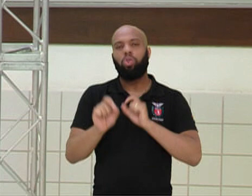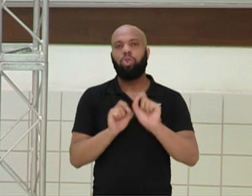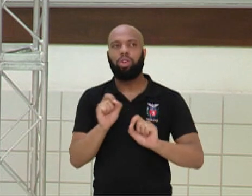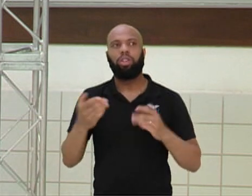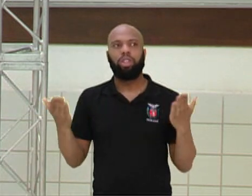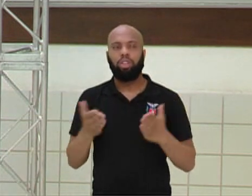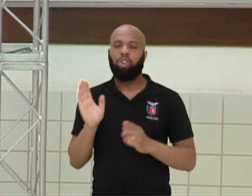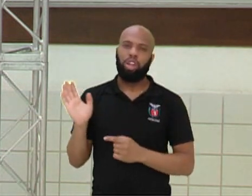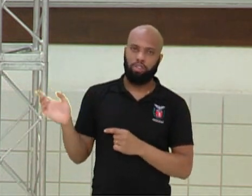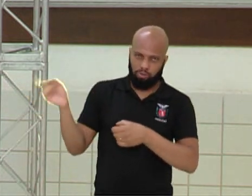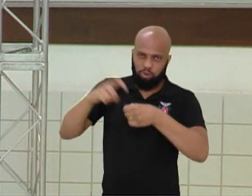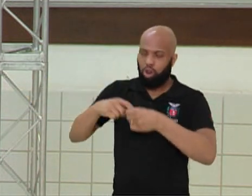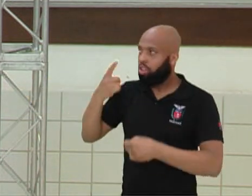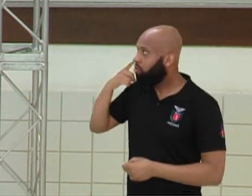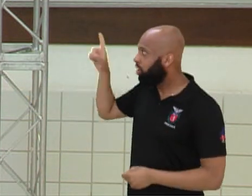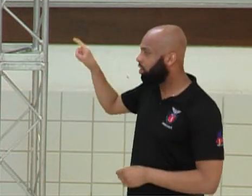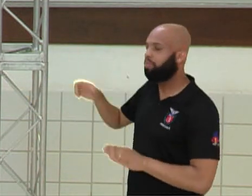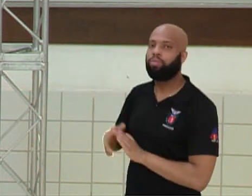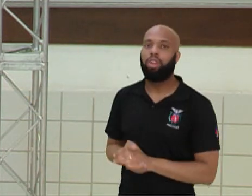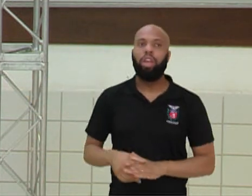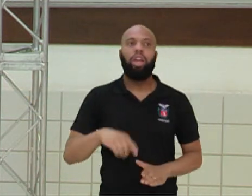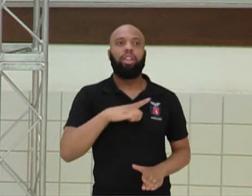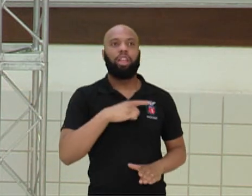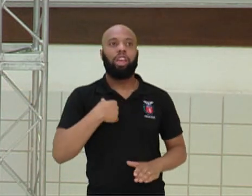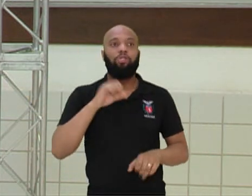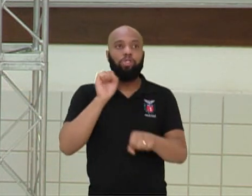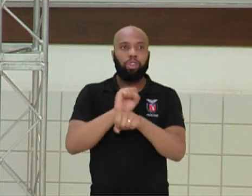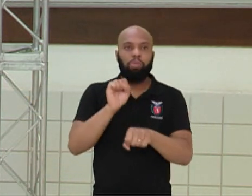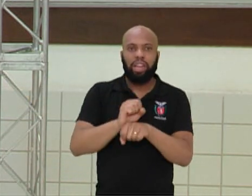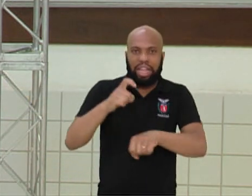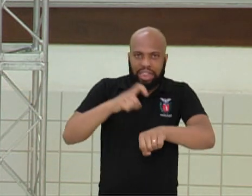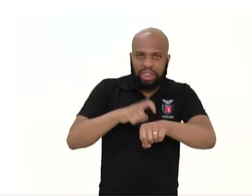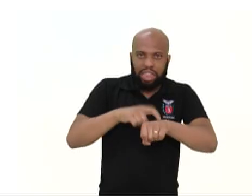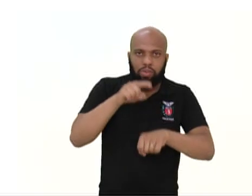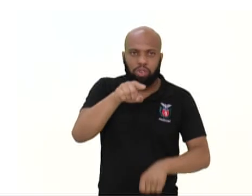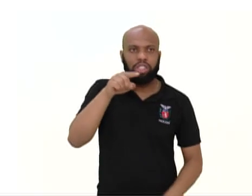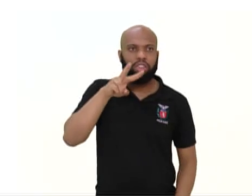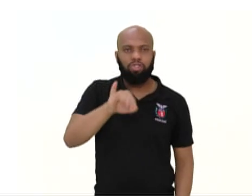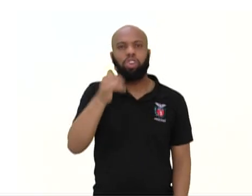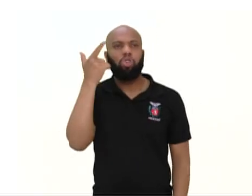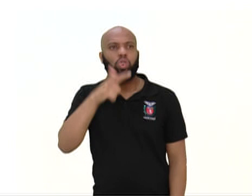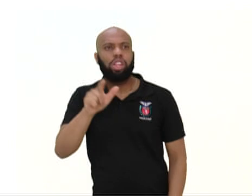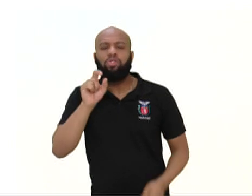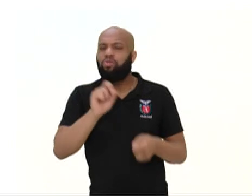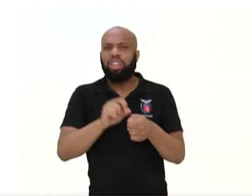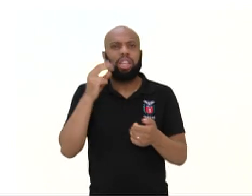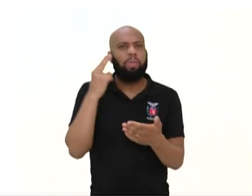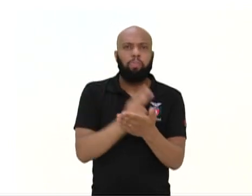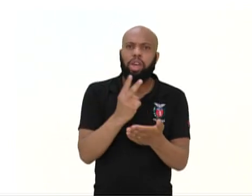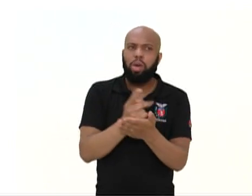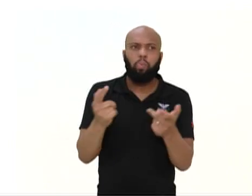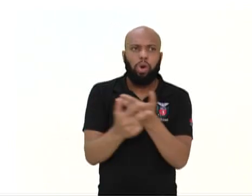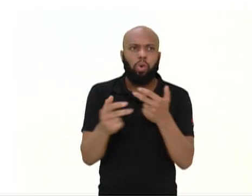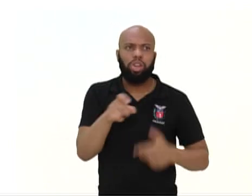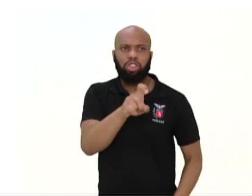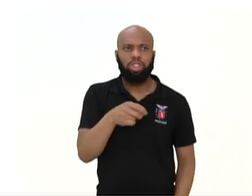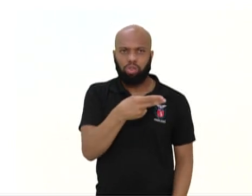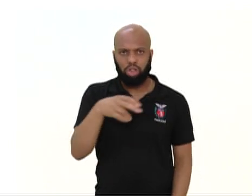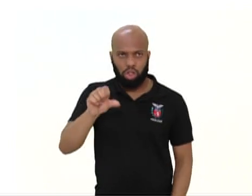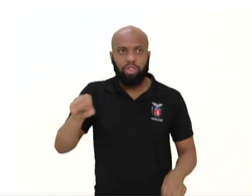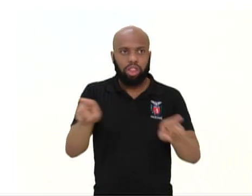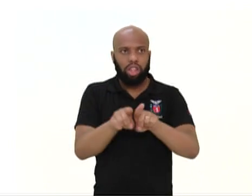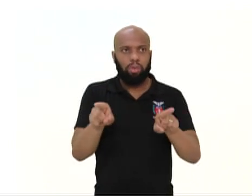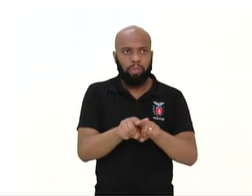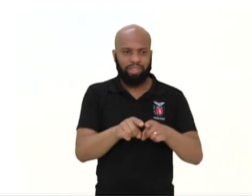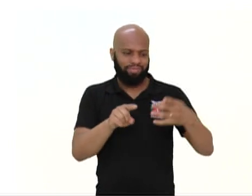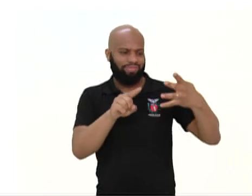seguinte, voltando aqui, olha, eu vou esperar então um tempinho para que você consiga fazer a mesma coisa com x igual a 9 e com x igual a